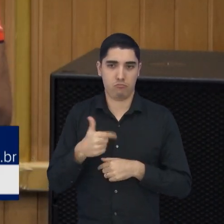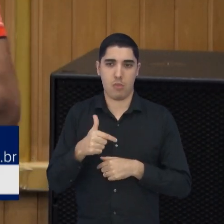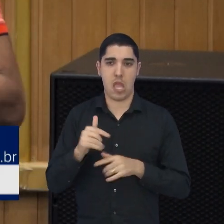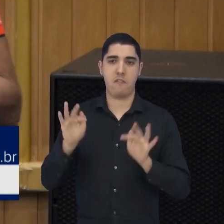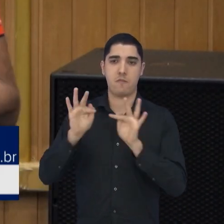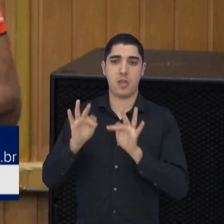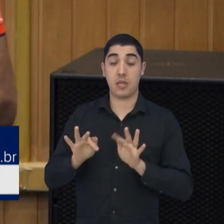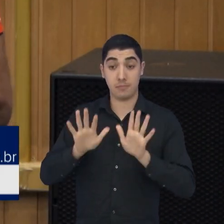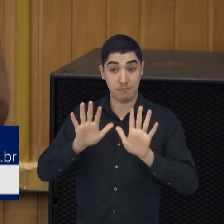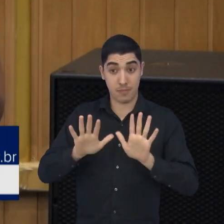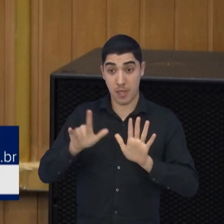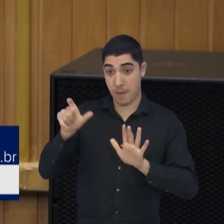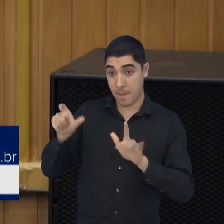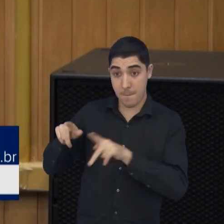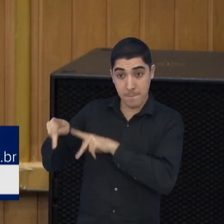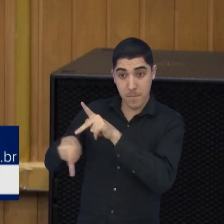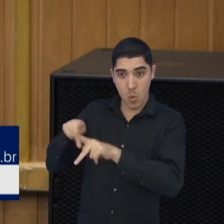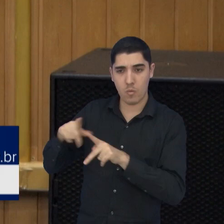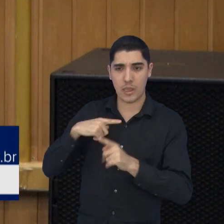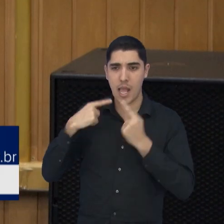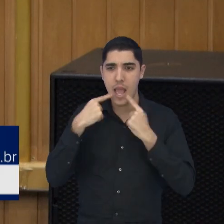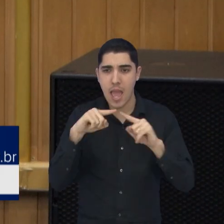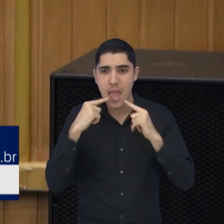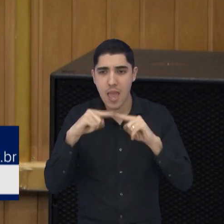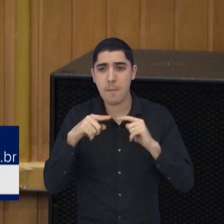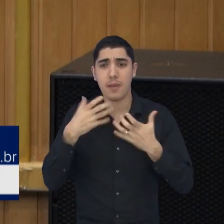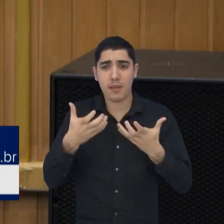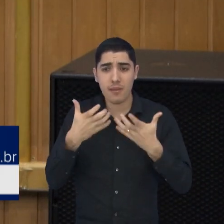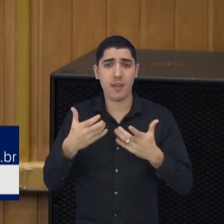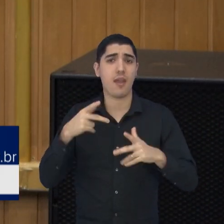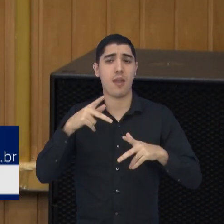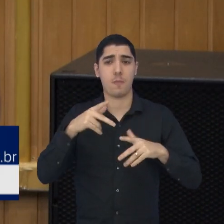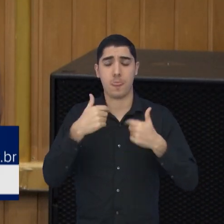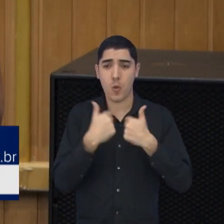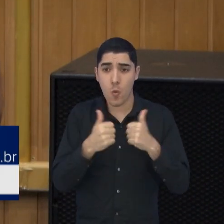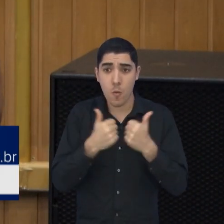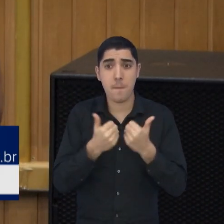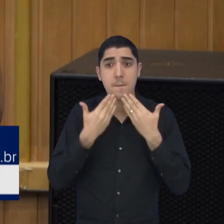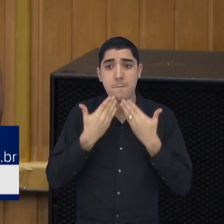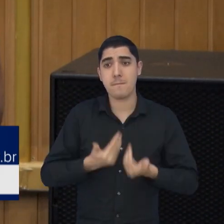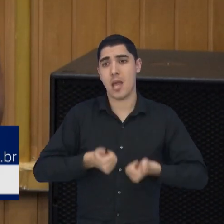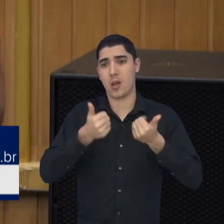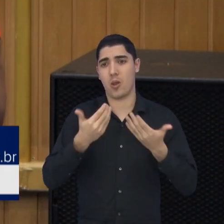população está clamando por um transporte de melhor qualidade, com razão.